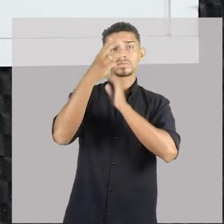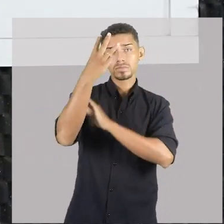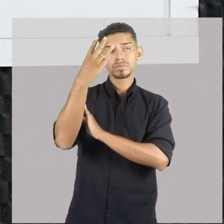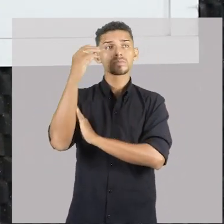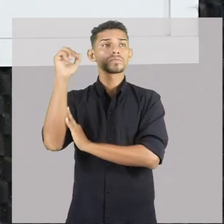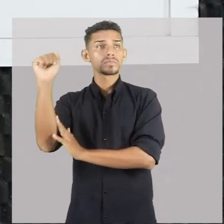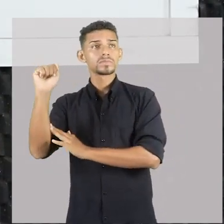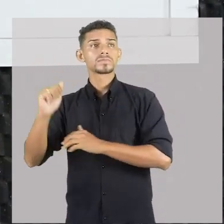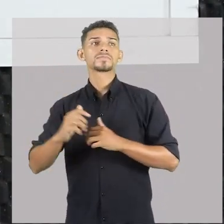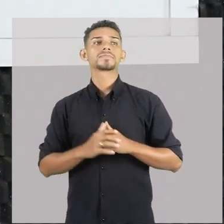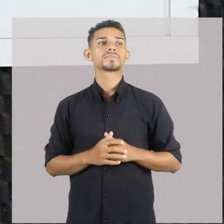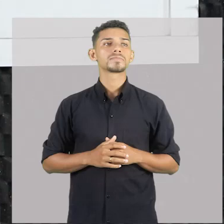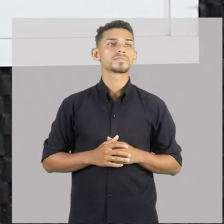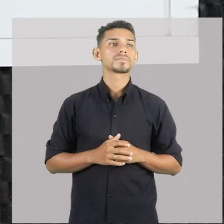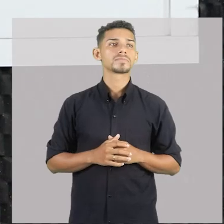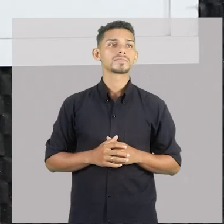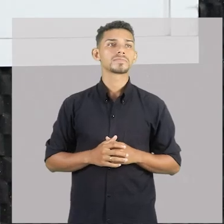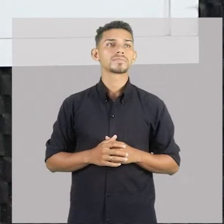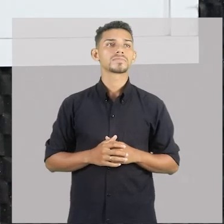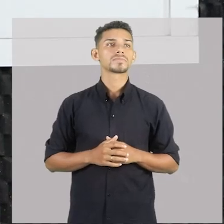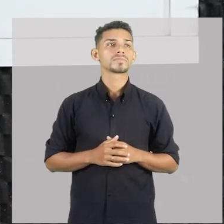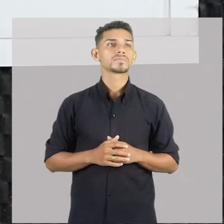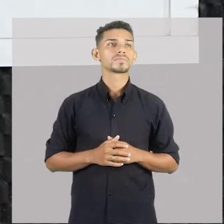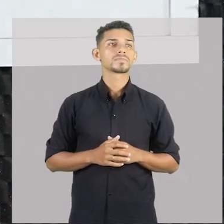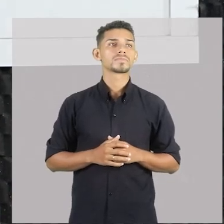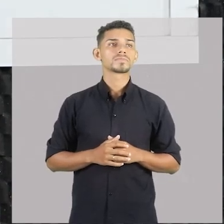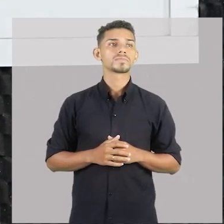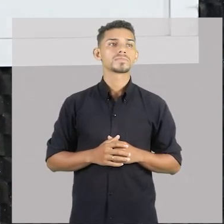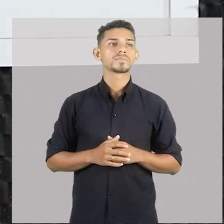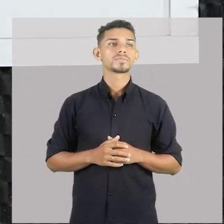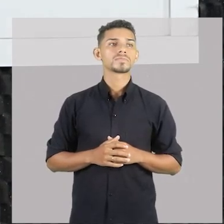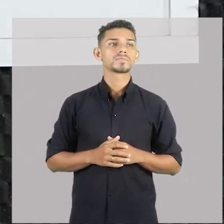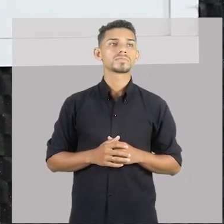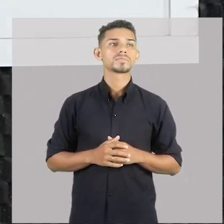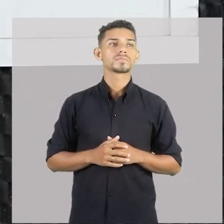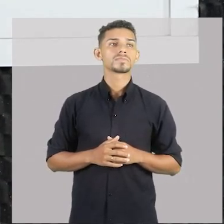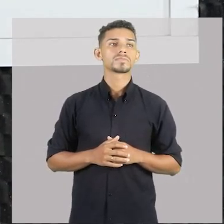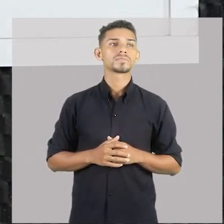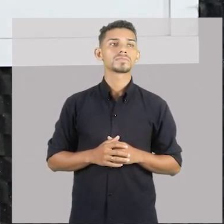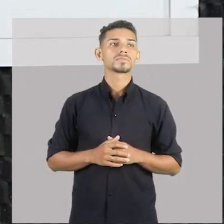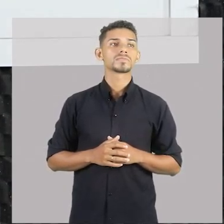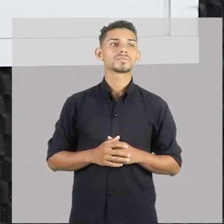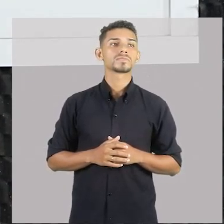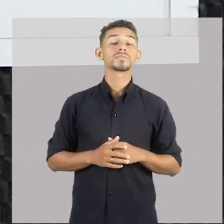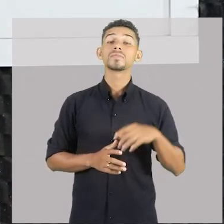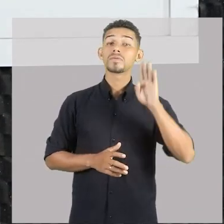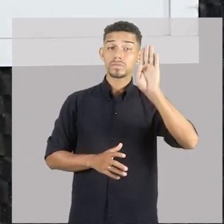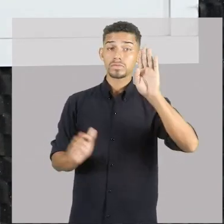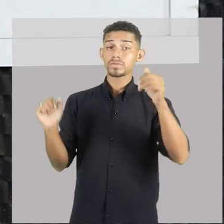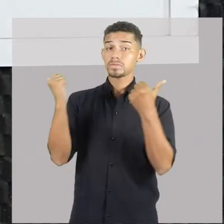tá? Então, vamos lá. A base é isso aqui, ó, 7,2.